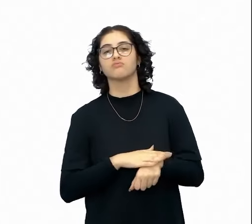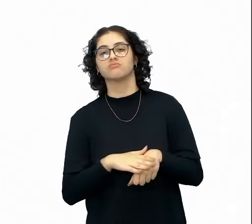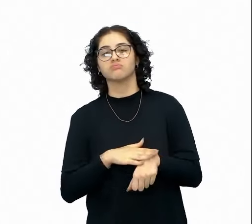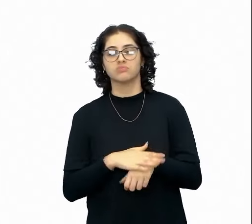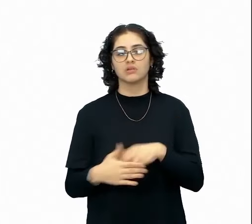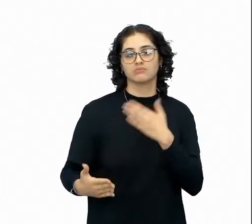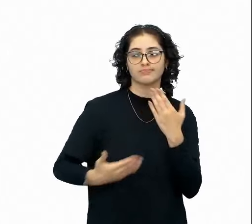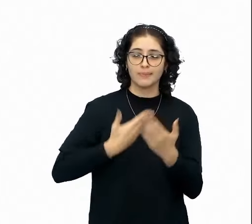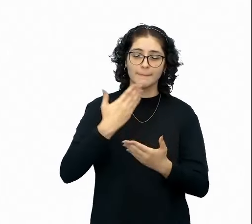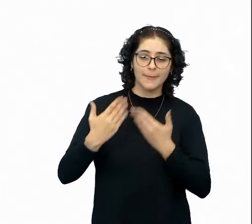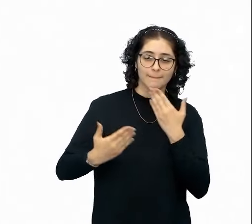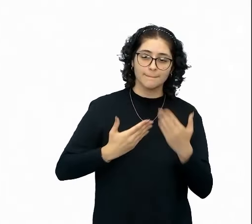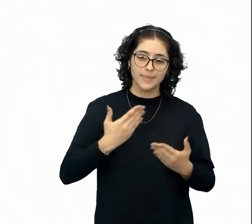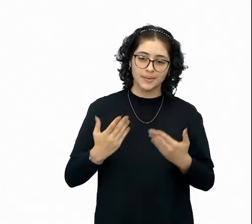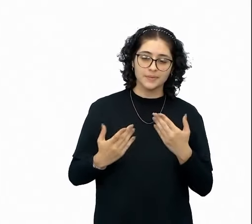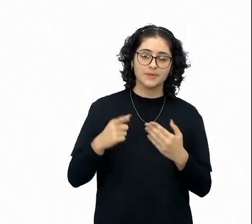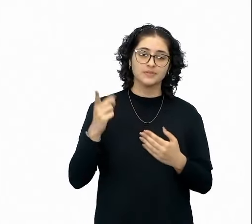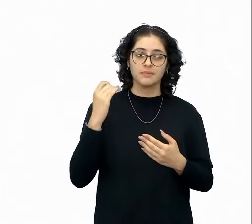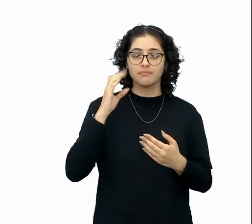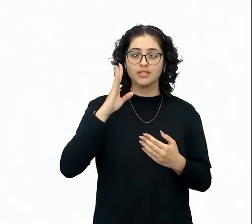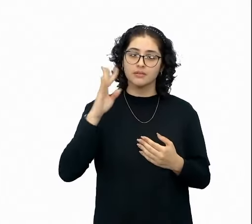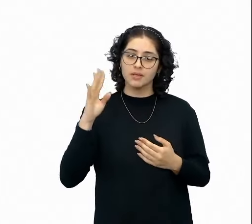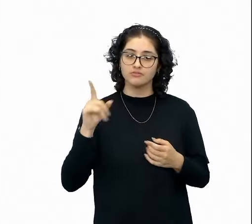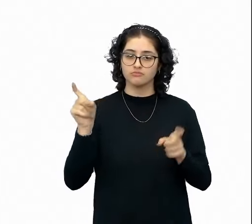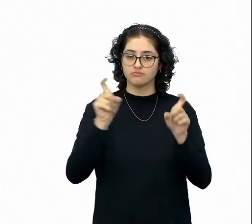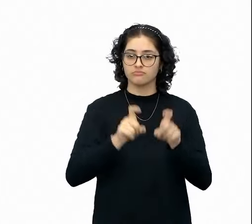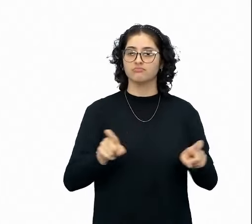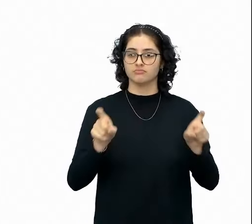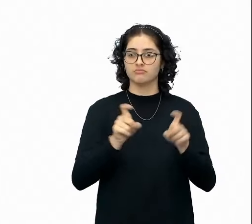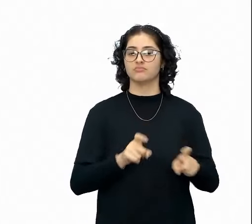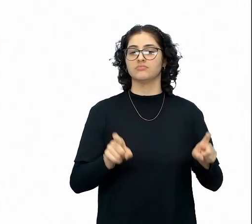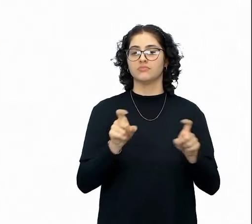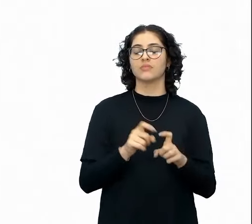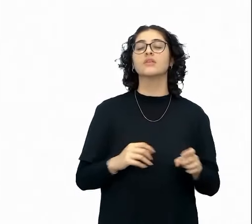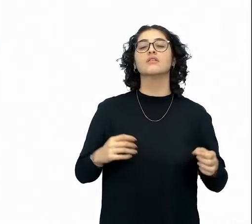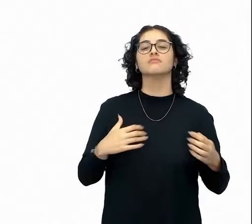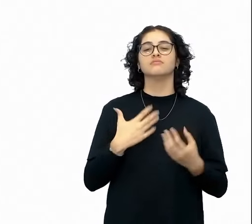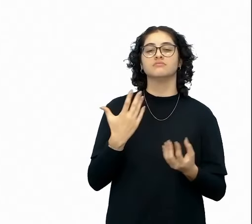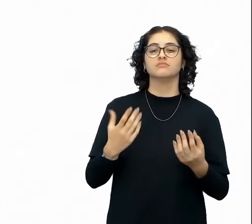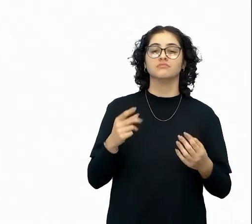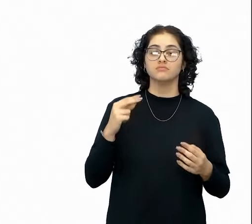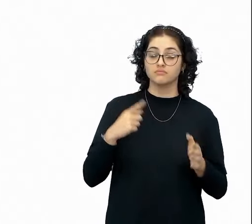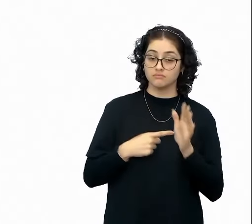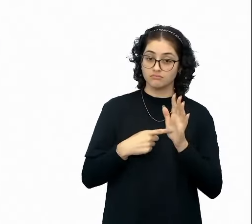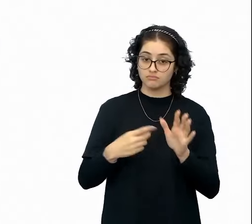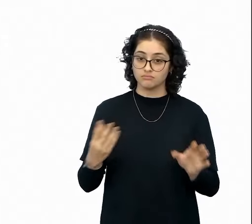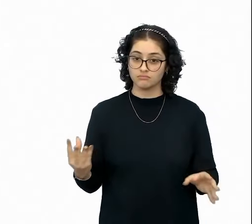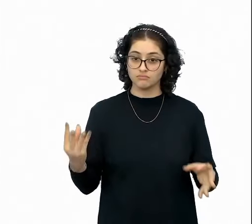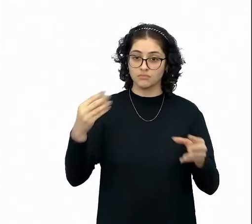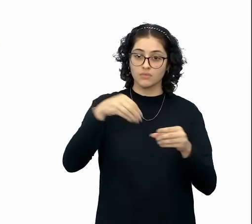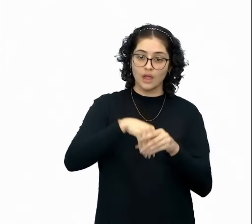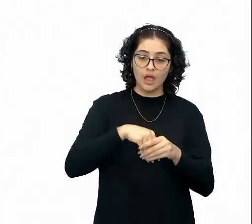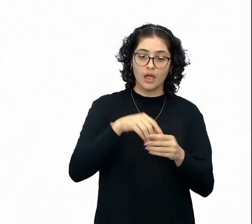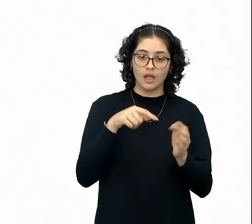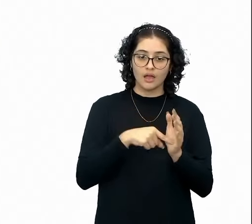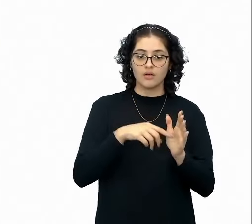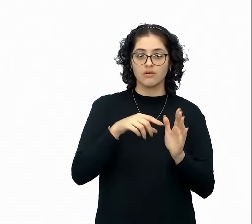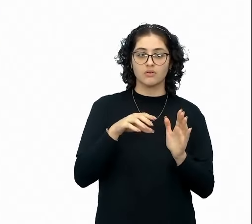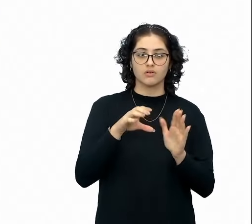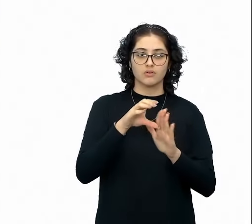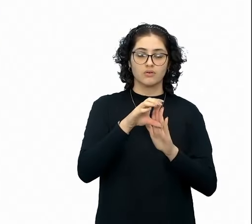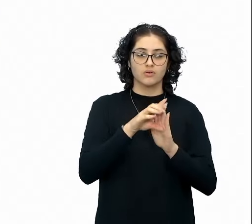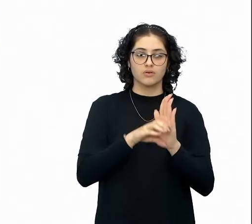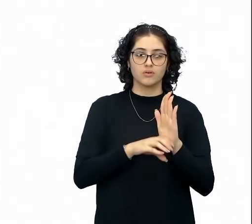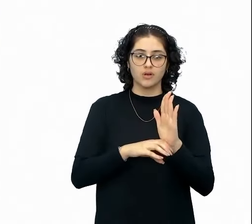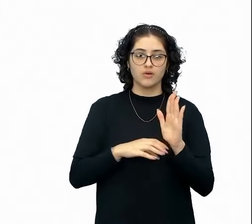nós trouxemos a ideia de pensamento computacional, né? Que ela permeia todo o currículo de